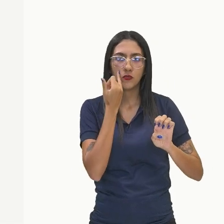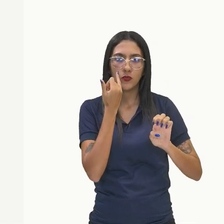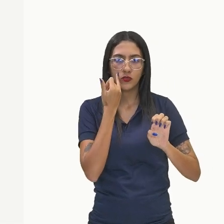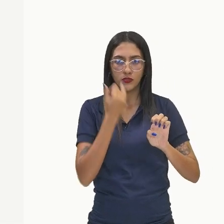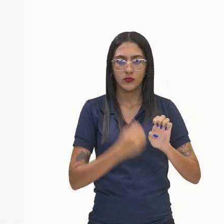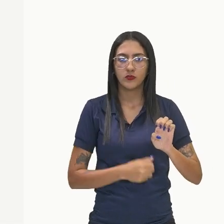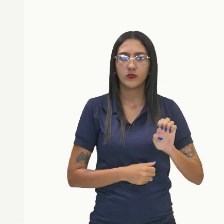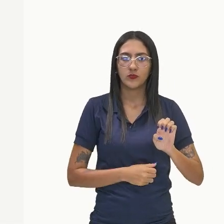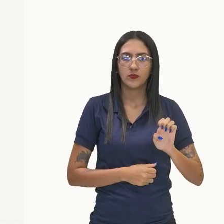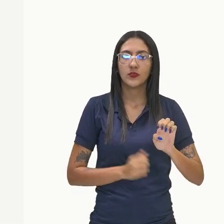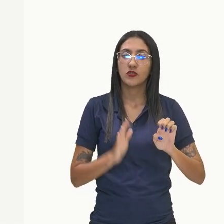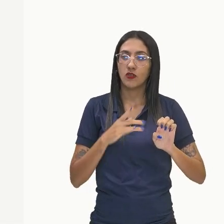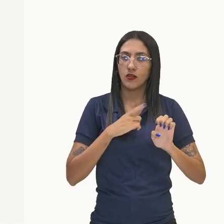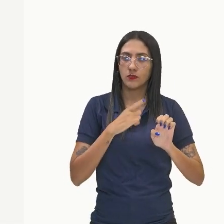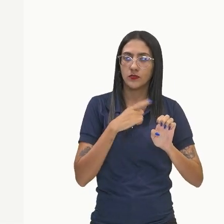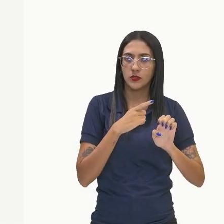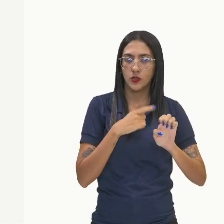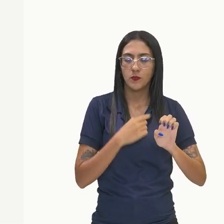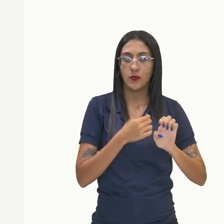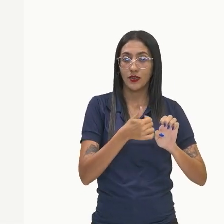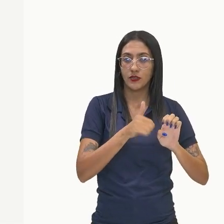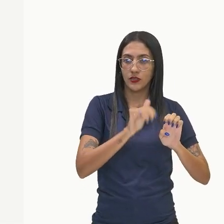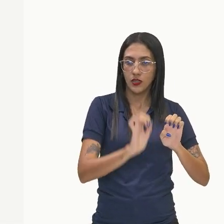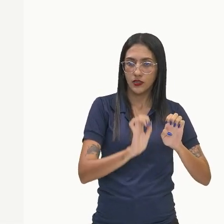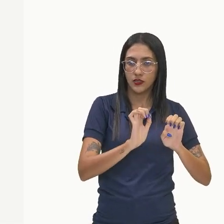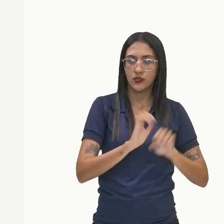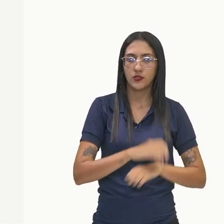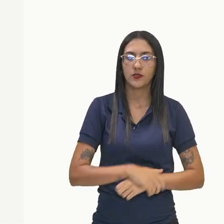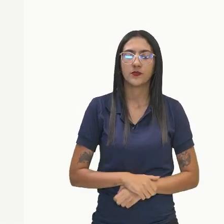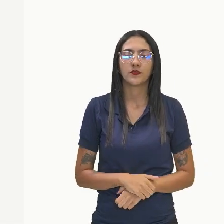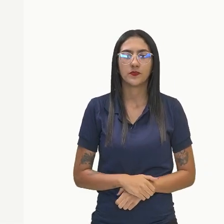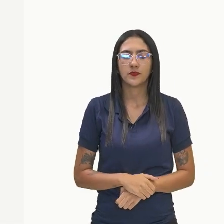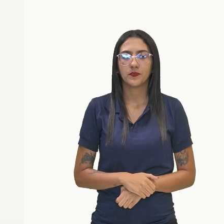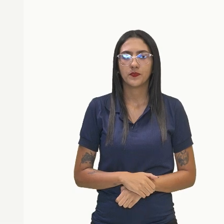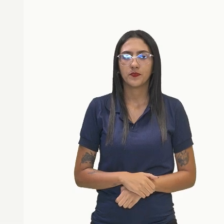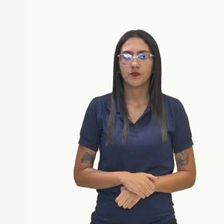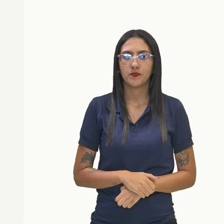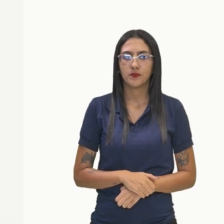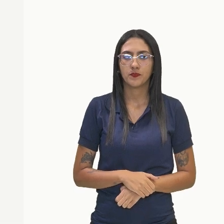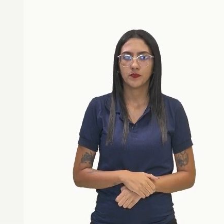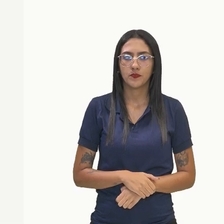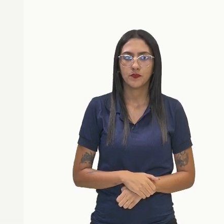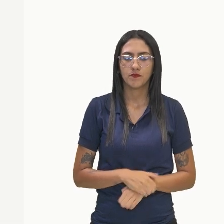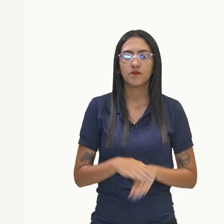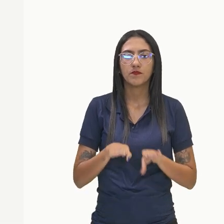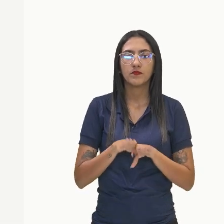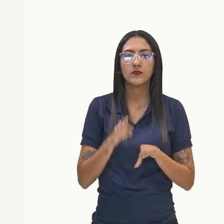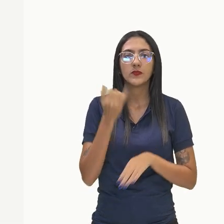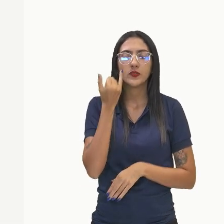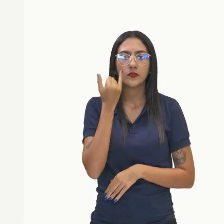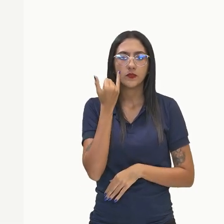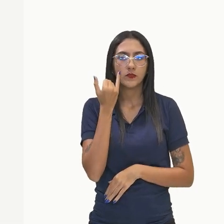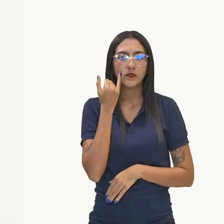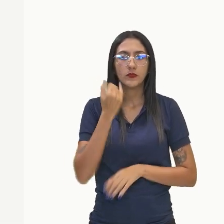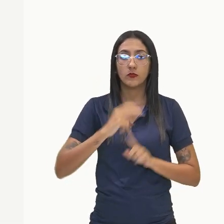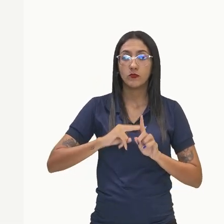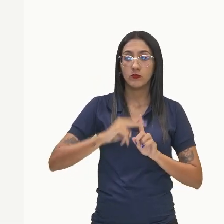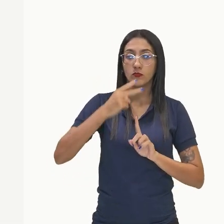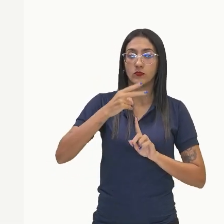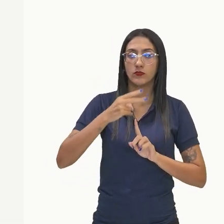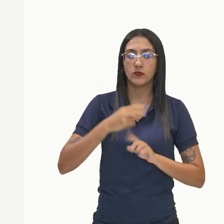força contra a eletromotriz, tá? É 10 volts. E aí, o gráfico me diz que quando a tensão aumenta para